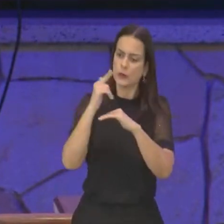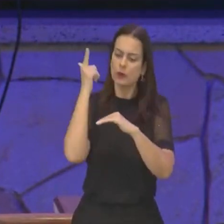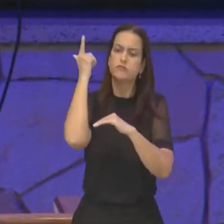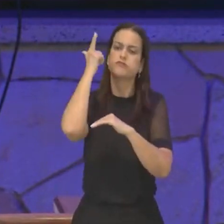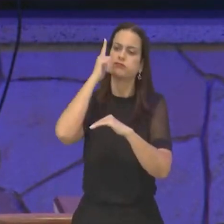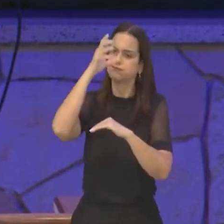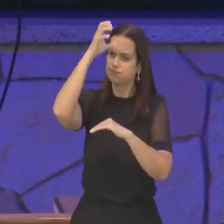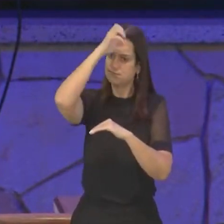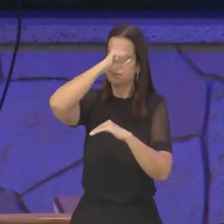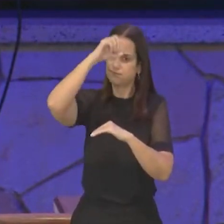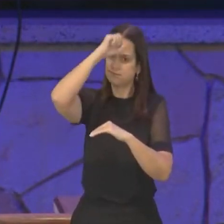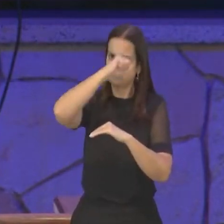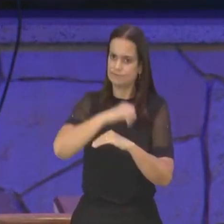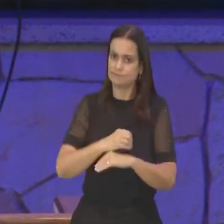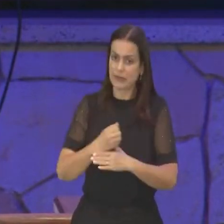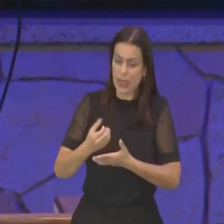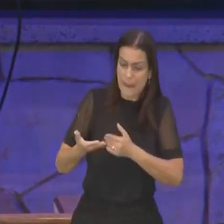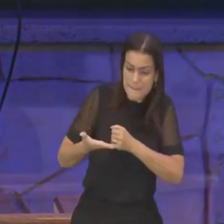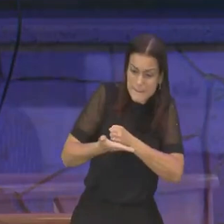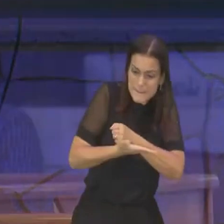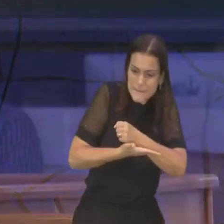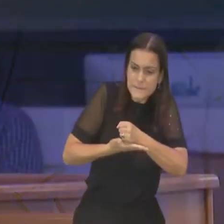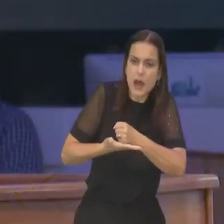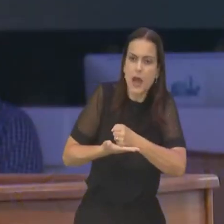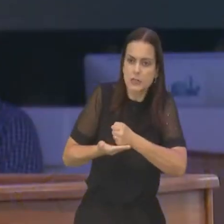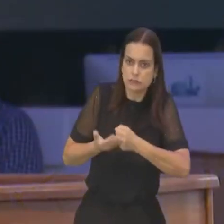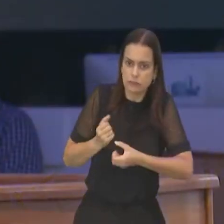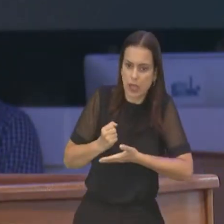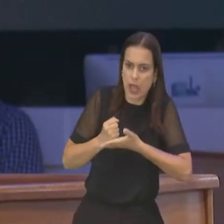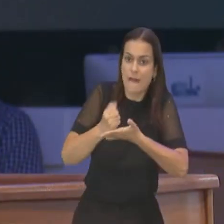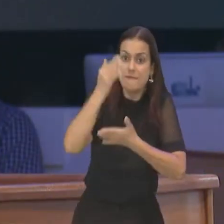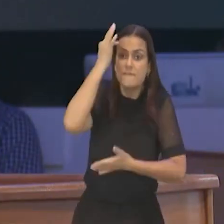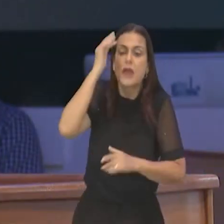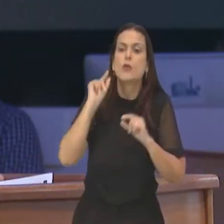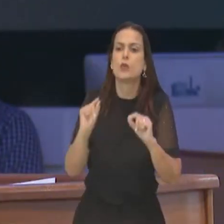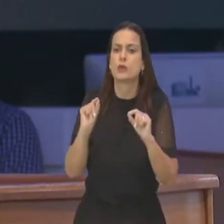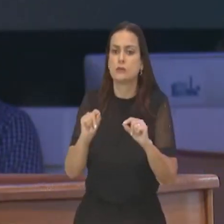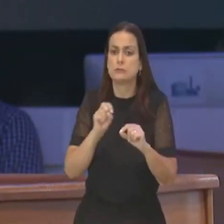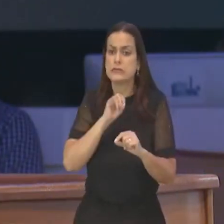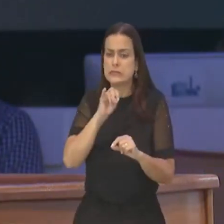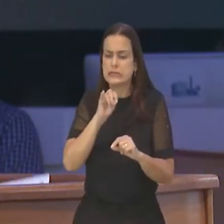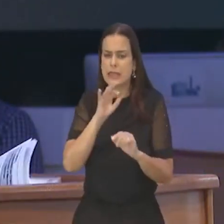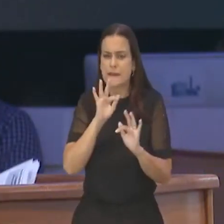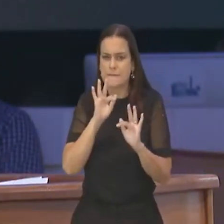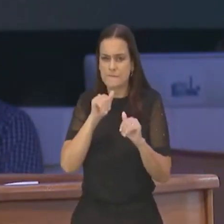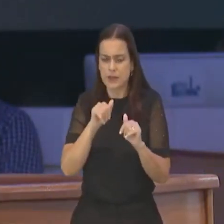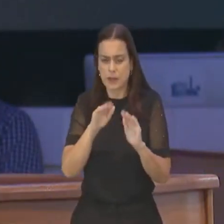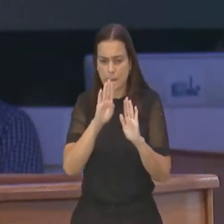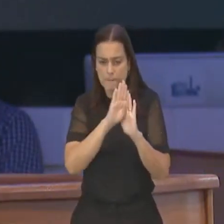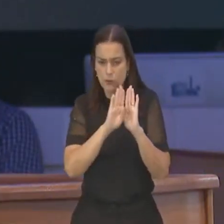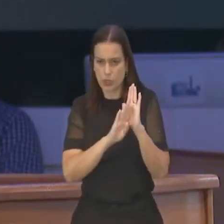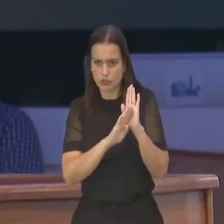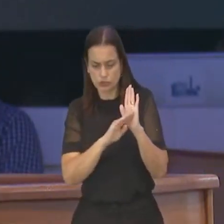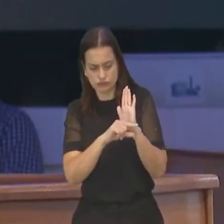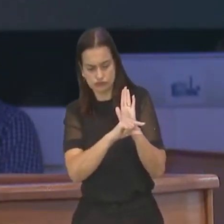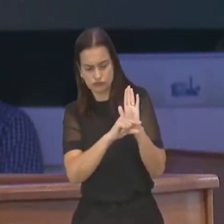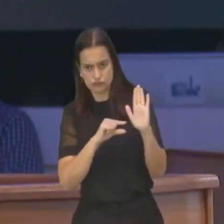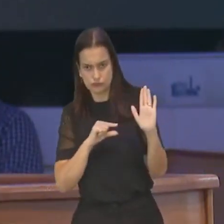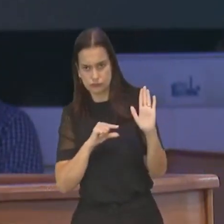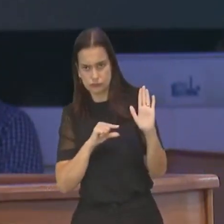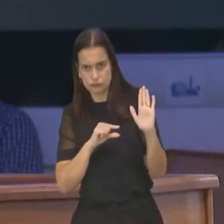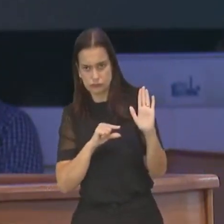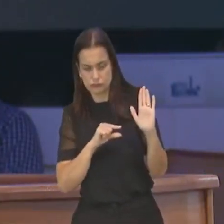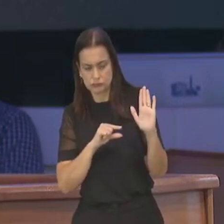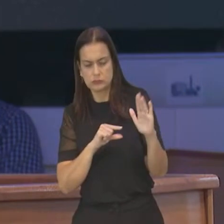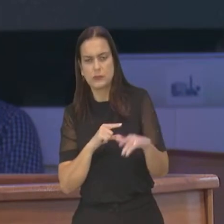Os valores que sustentam a nossa fé. Se você olhar no final do boletim, você vai encontrar todos